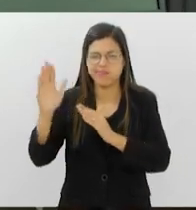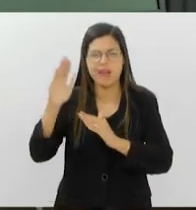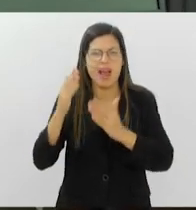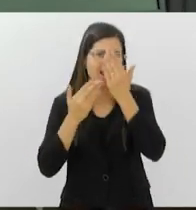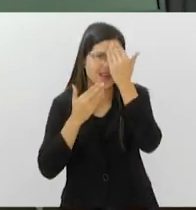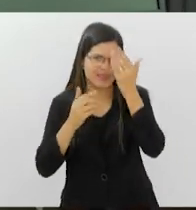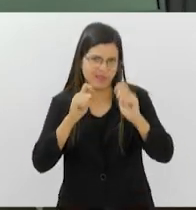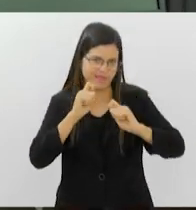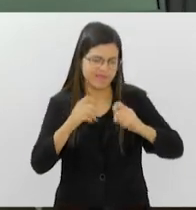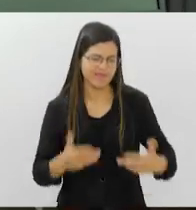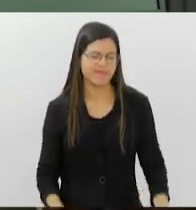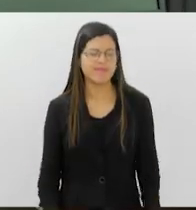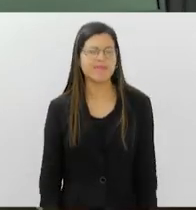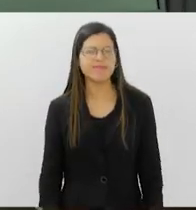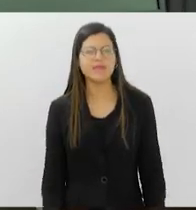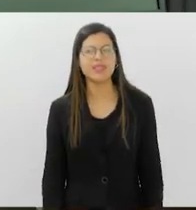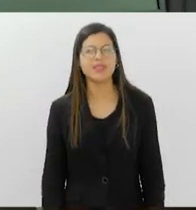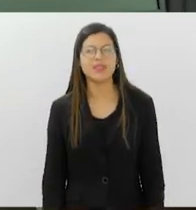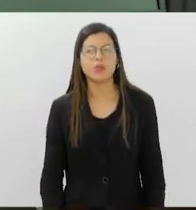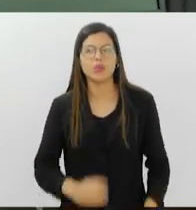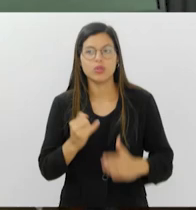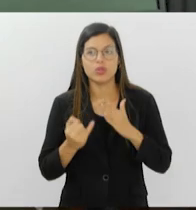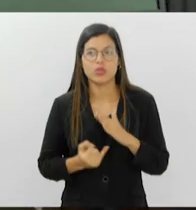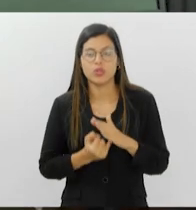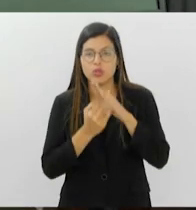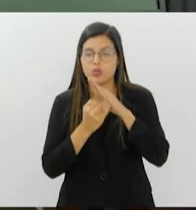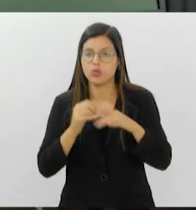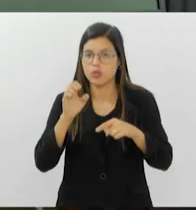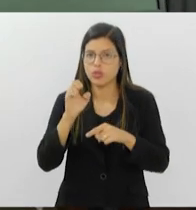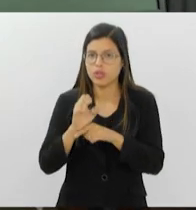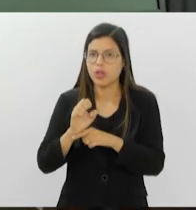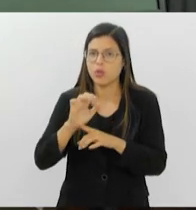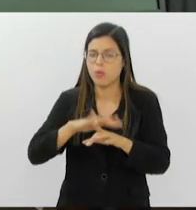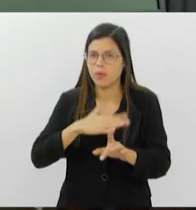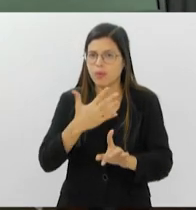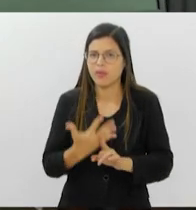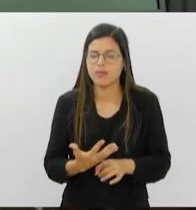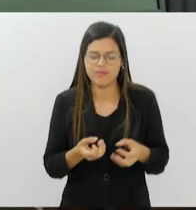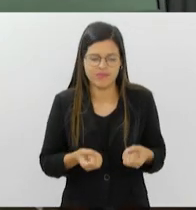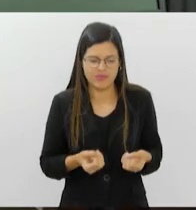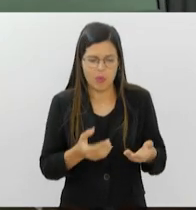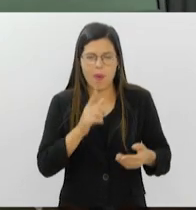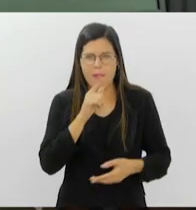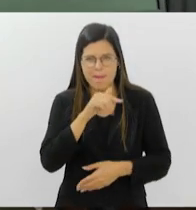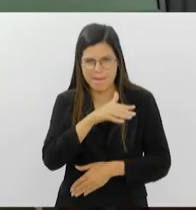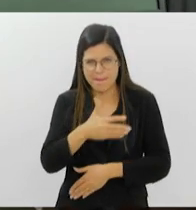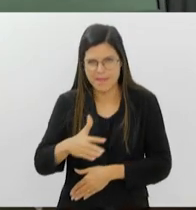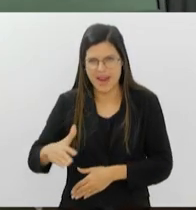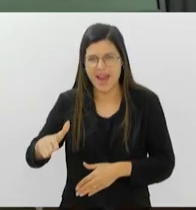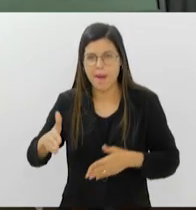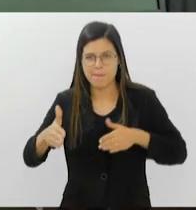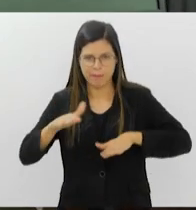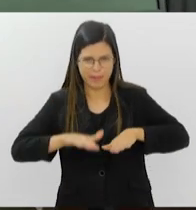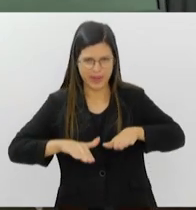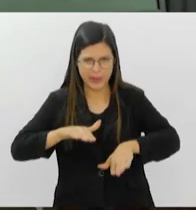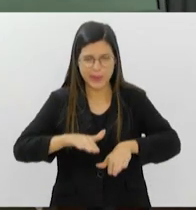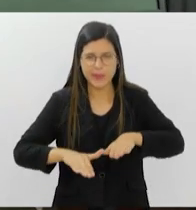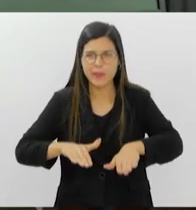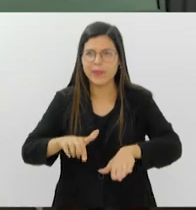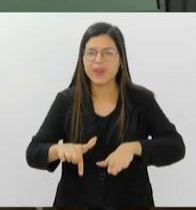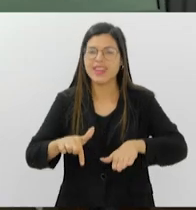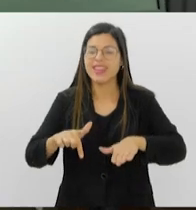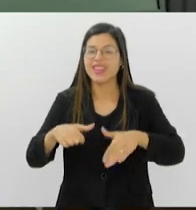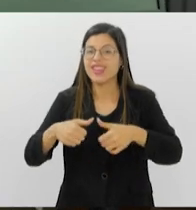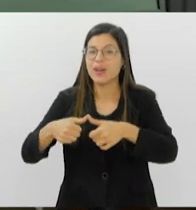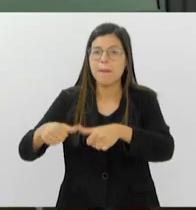entrevistado e o Instituto Estadual do ambiente devolveu ao mar neste fim de semana pinguins Que encalharam na Costa do norte do